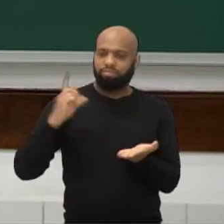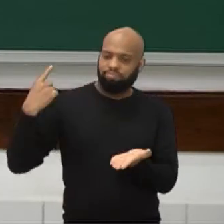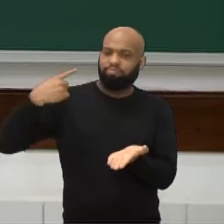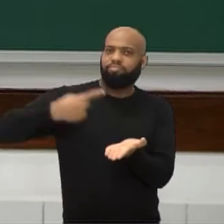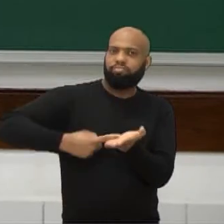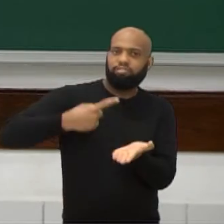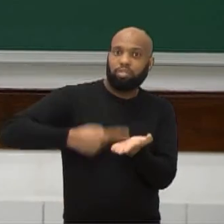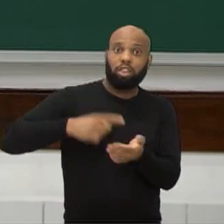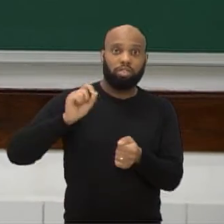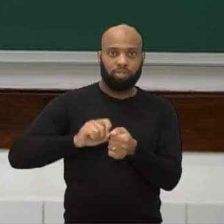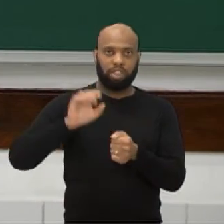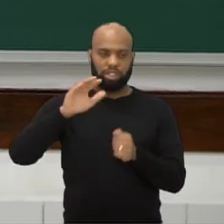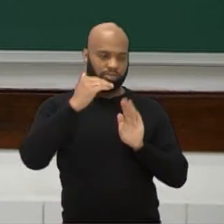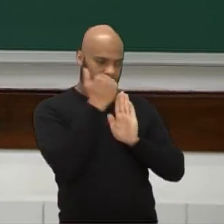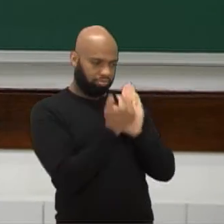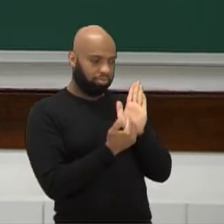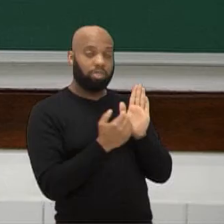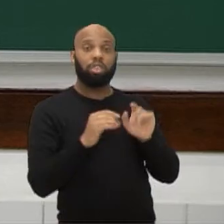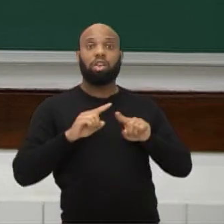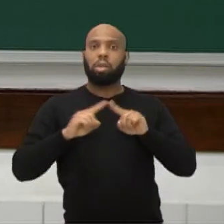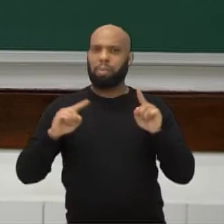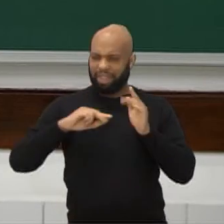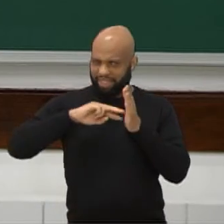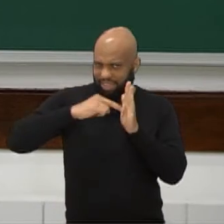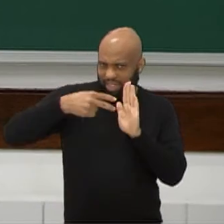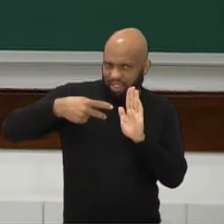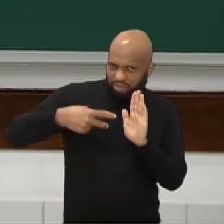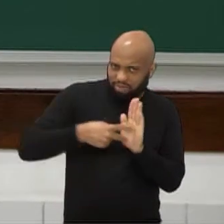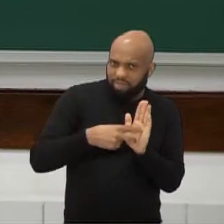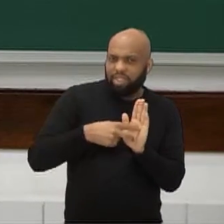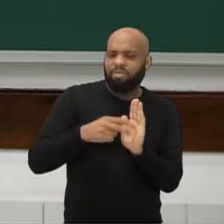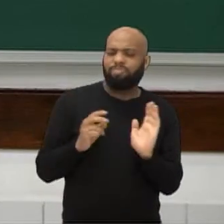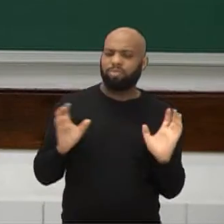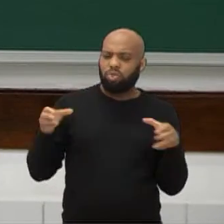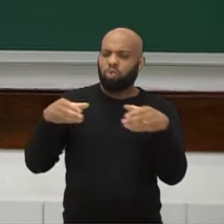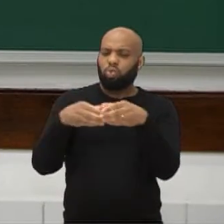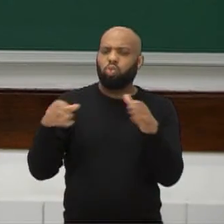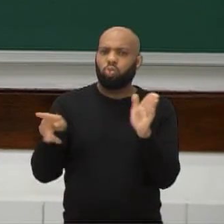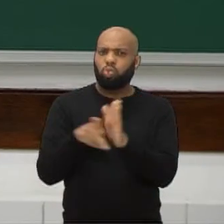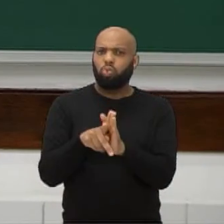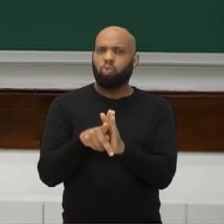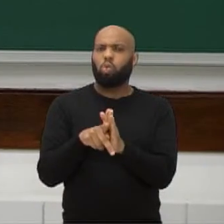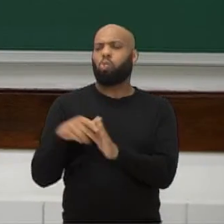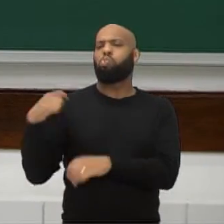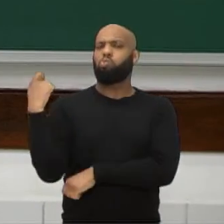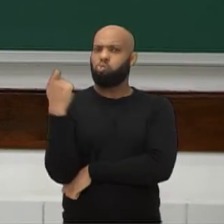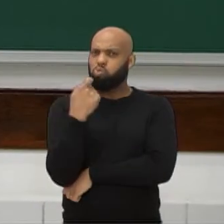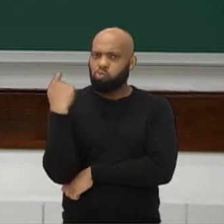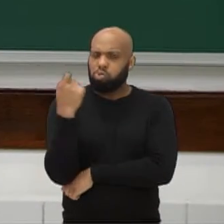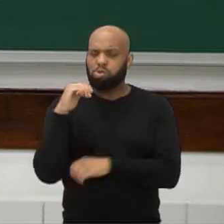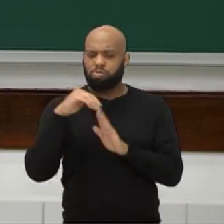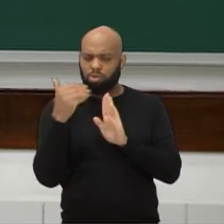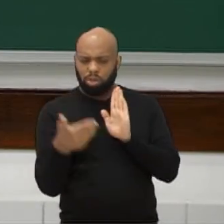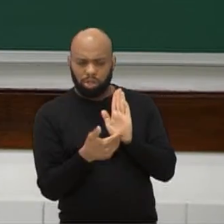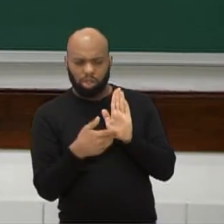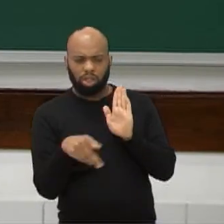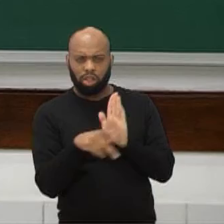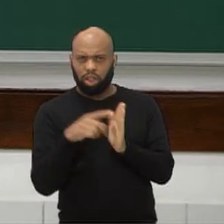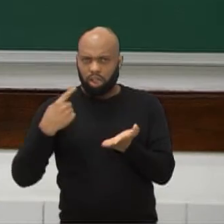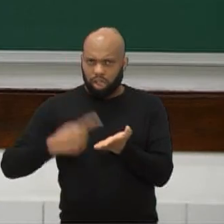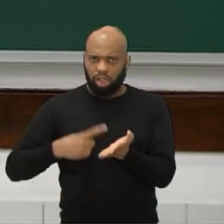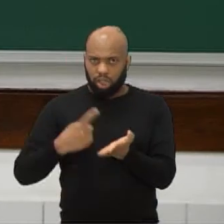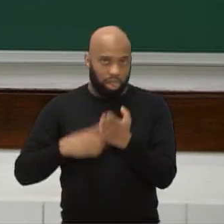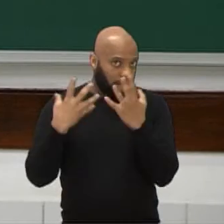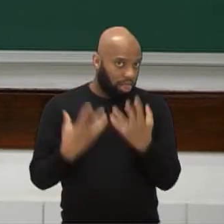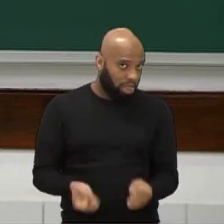tratado estabeleceu isso. Não significou que todas as decisões desse